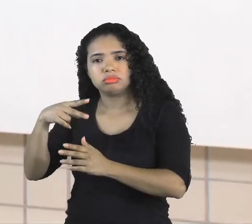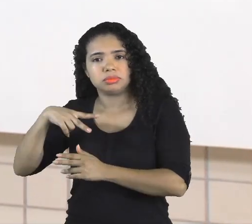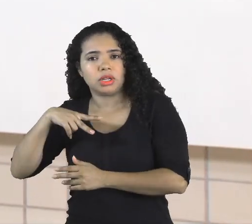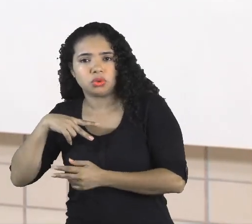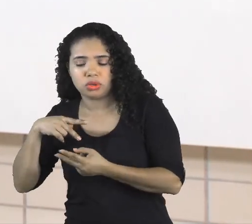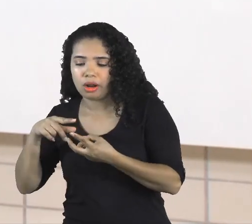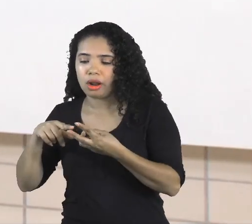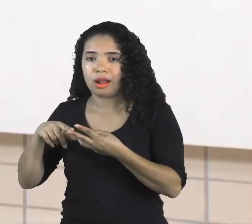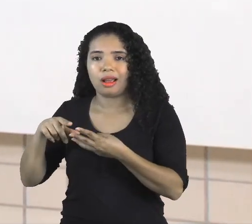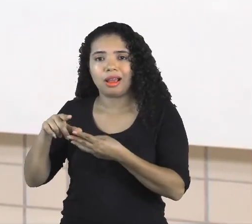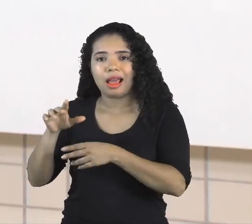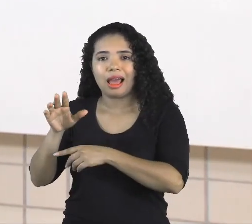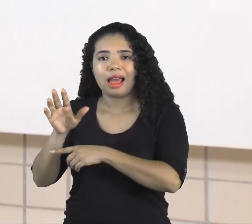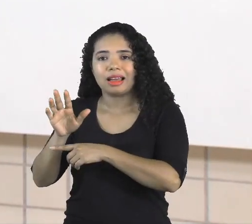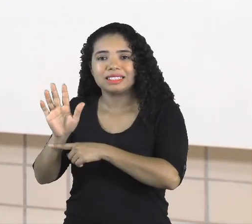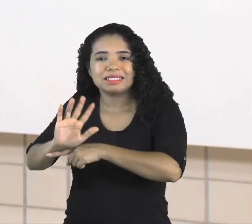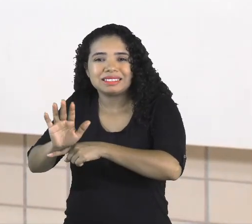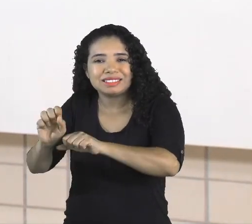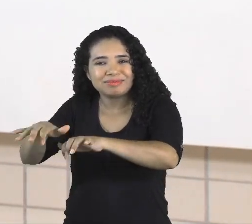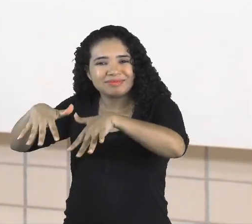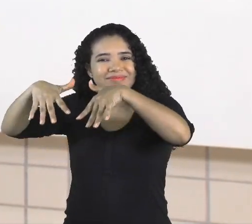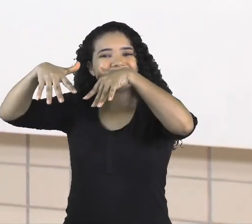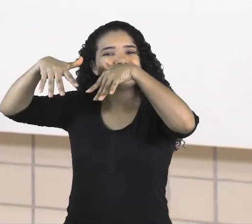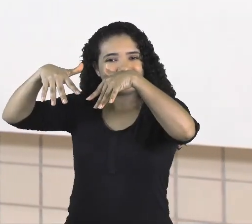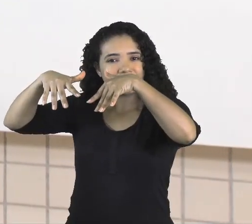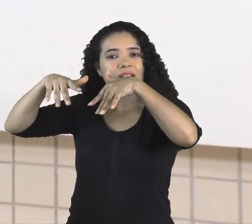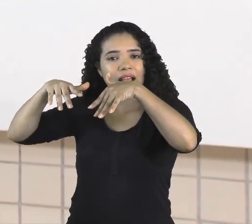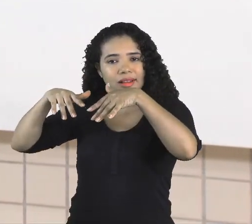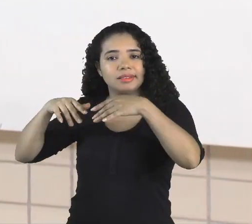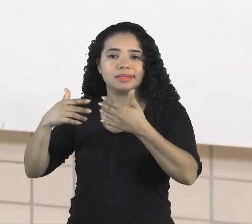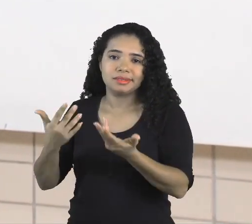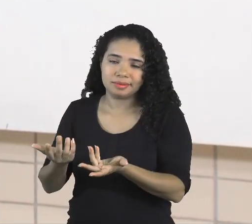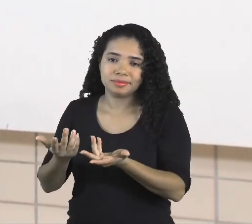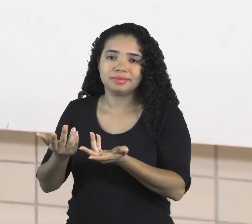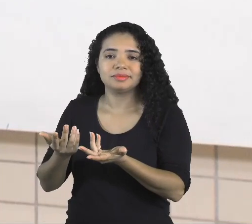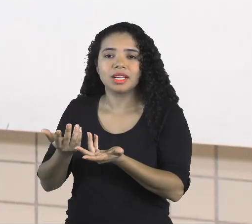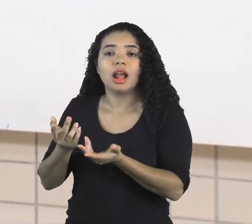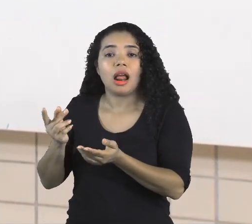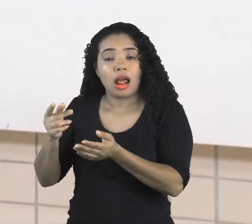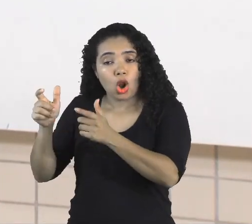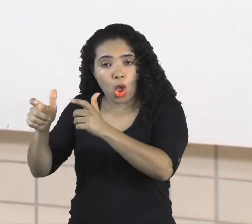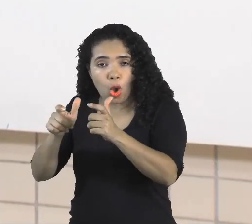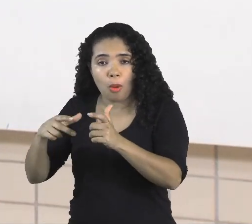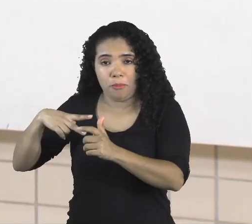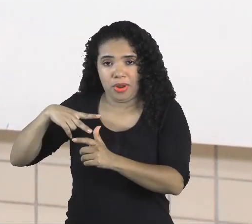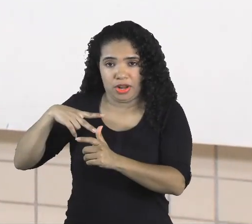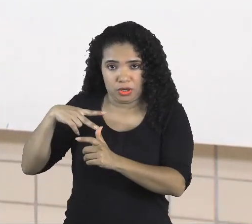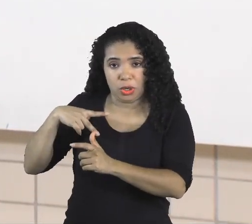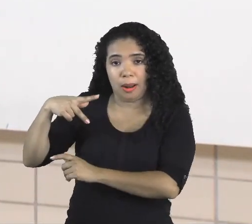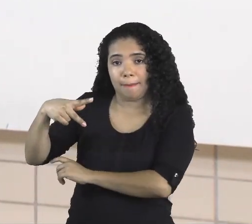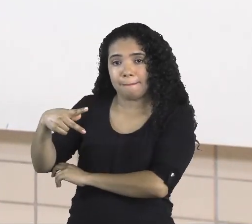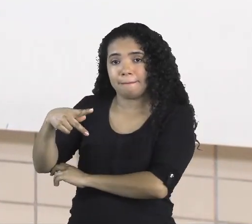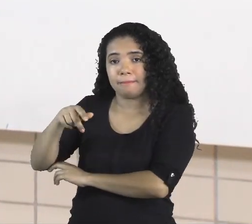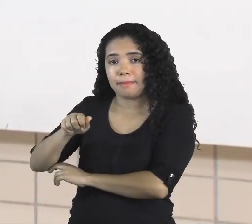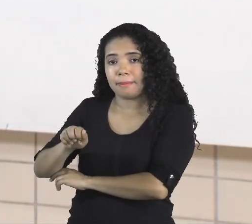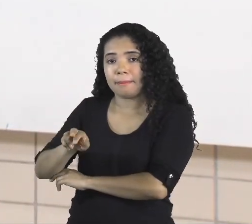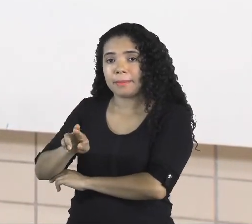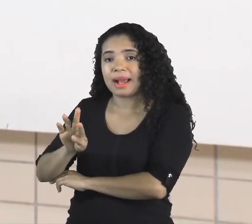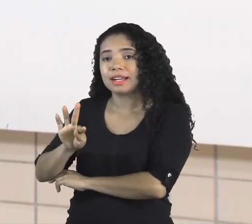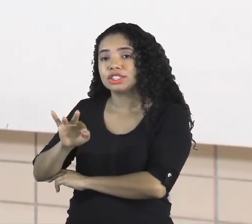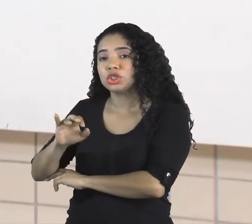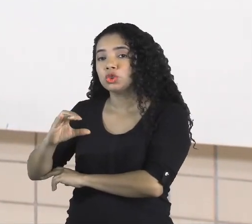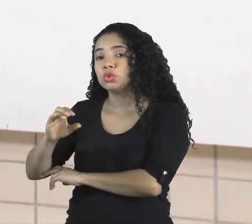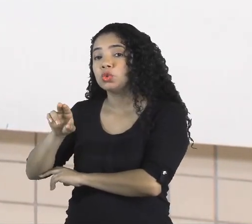cinemas, geralmente espaços públicos ou espaço privado são particulares, são mantidos pelos